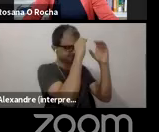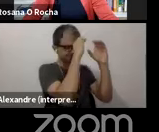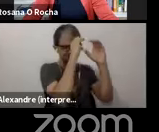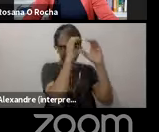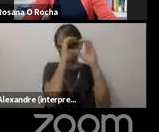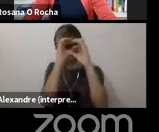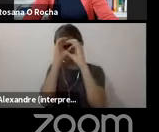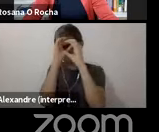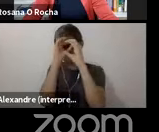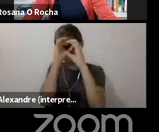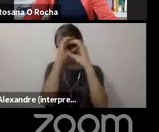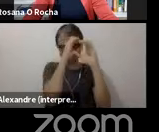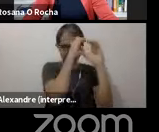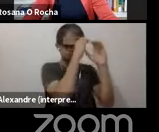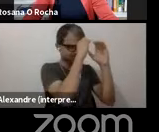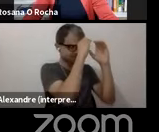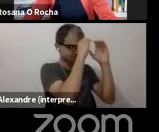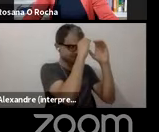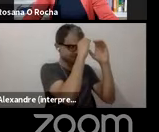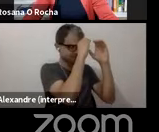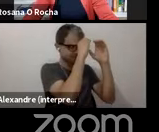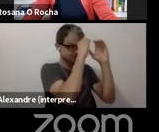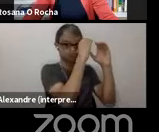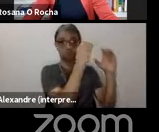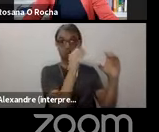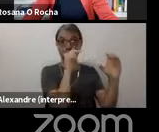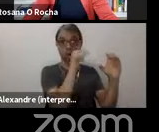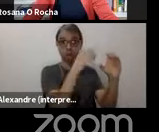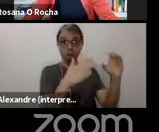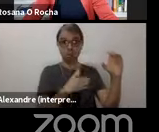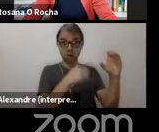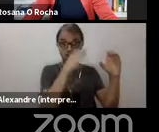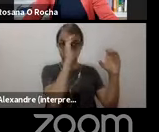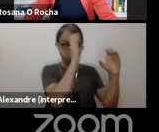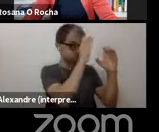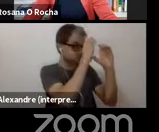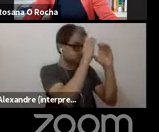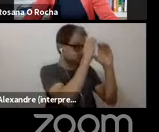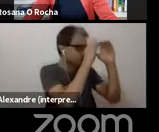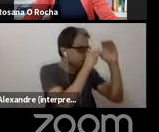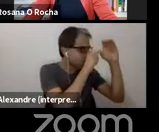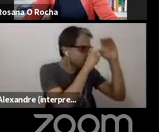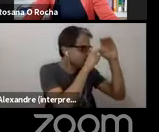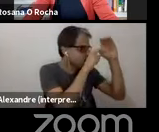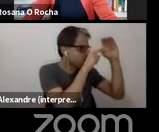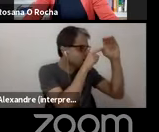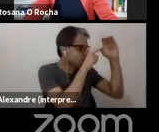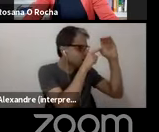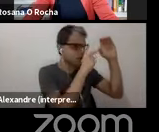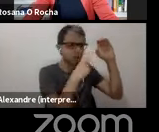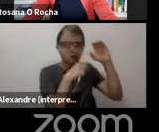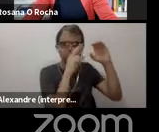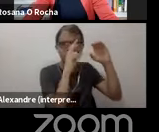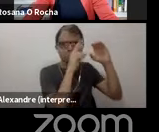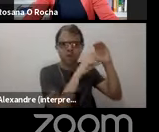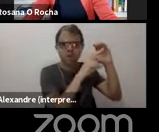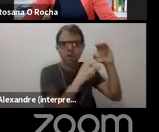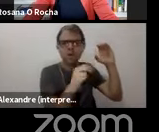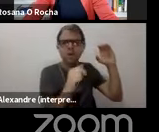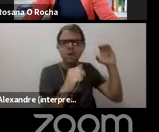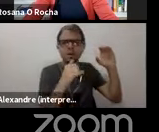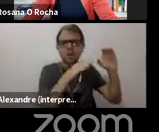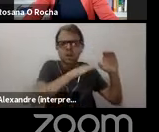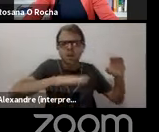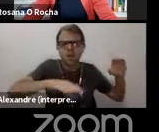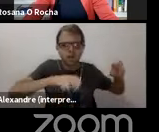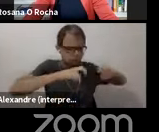ver. Aqui com a minha luneta, eu tô vendo. Olha só, eu tô vendo uma roda de